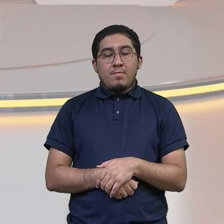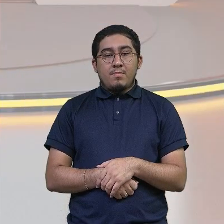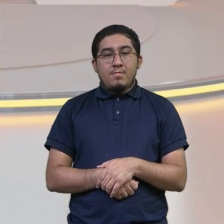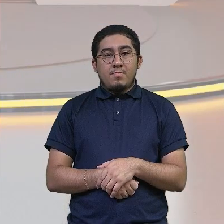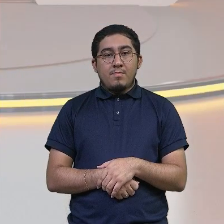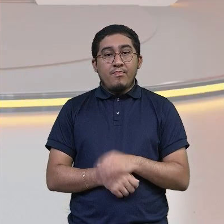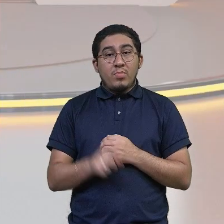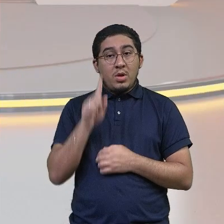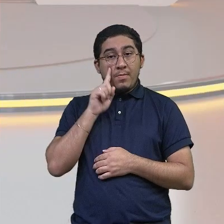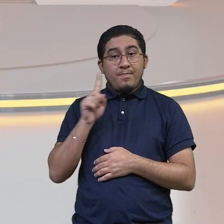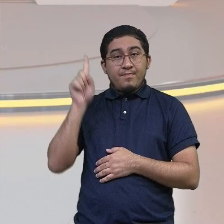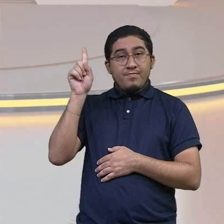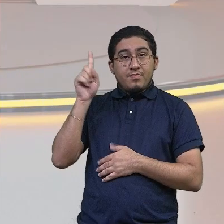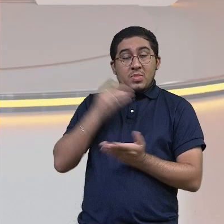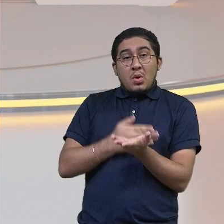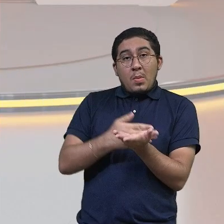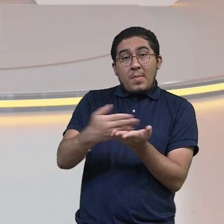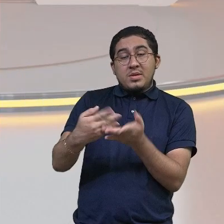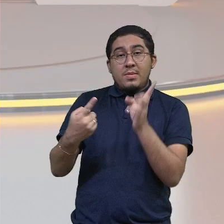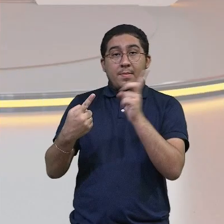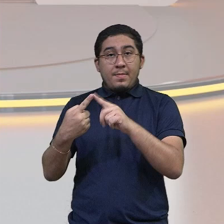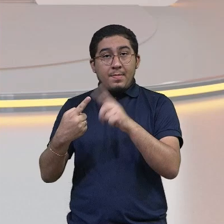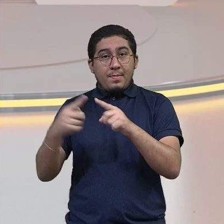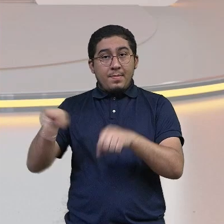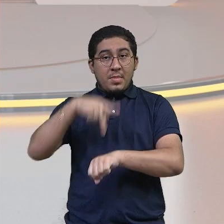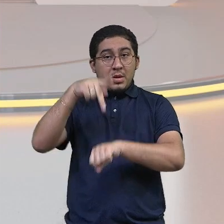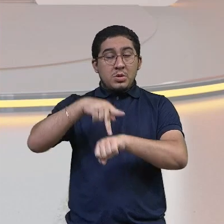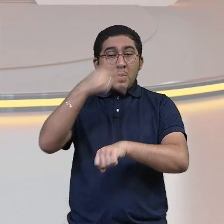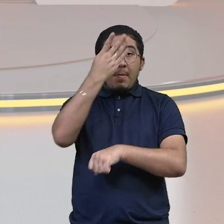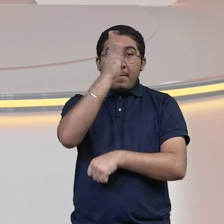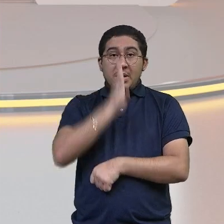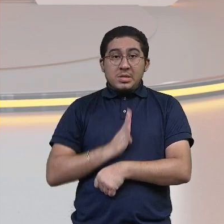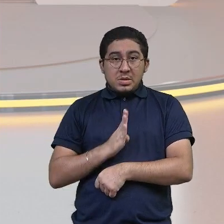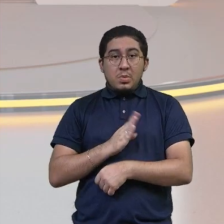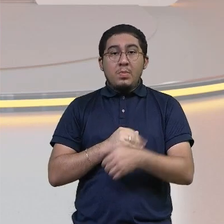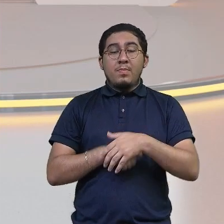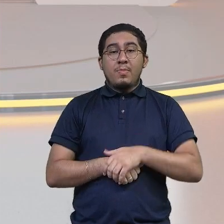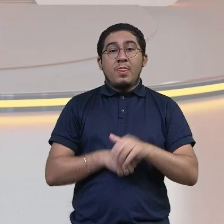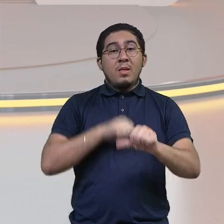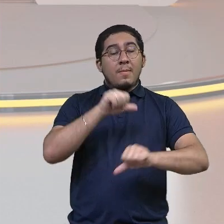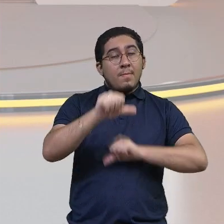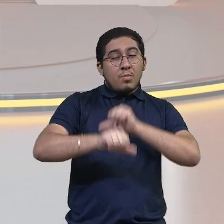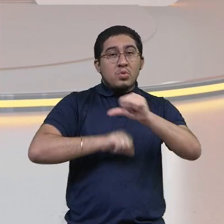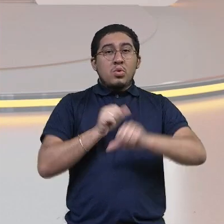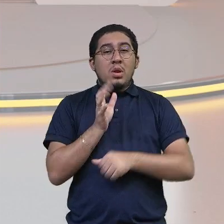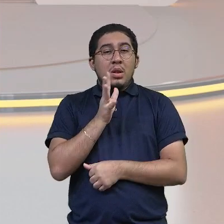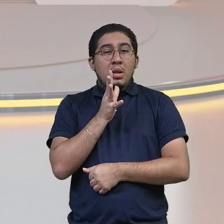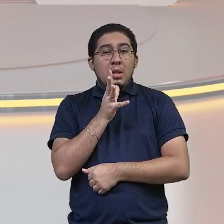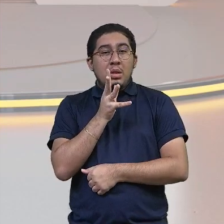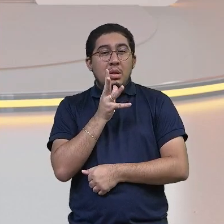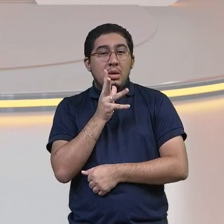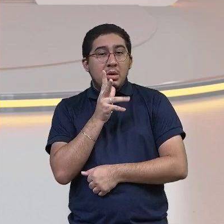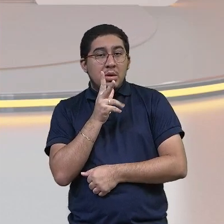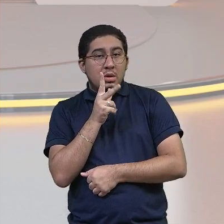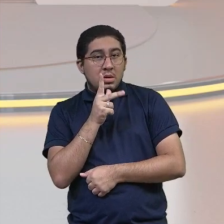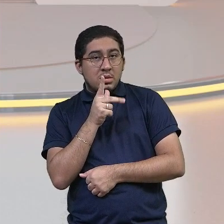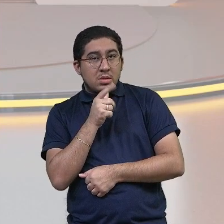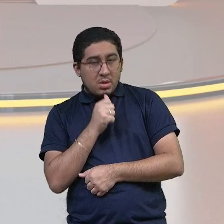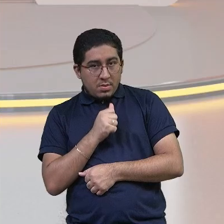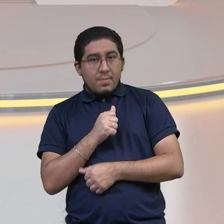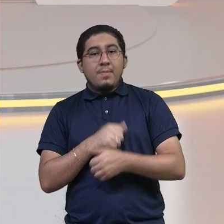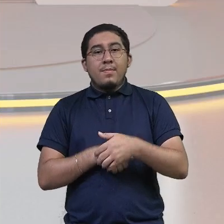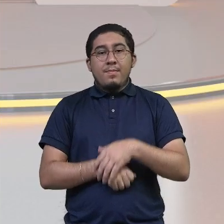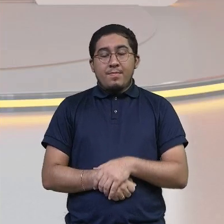Então aqui, ó, o caso brasileiro. Transição lenta e negociada, certo?